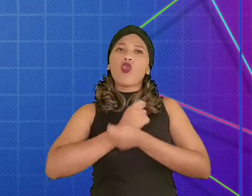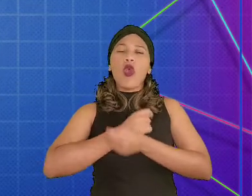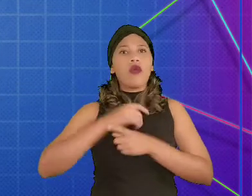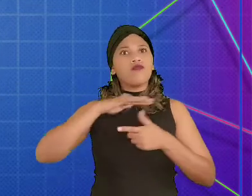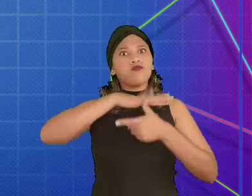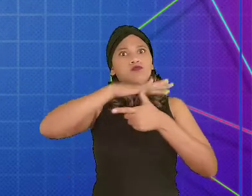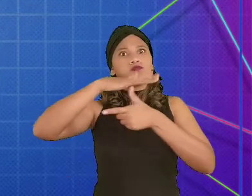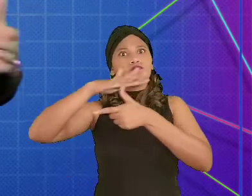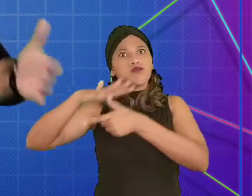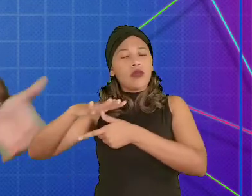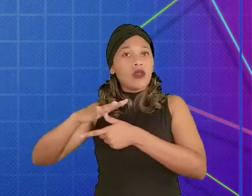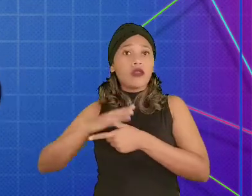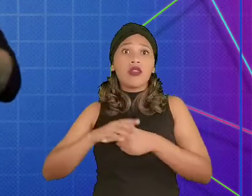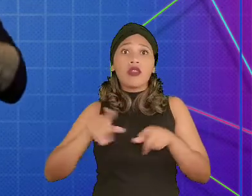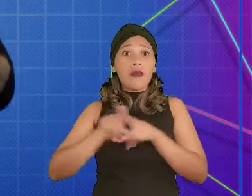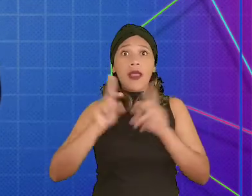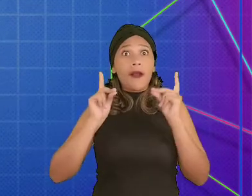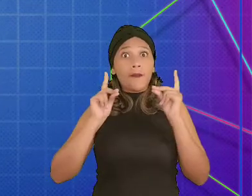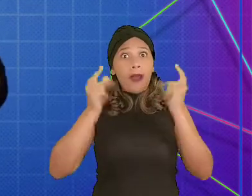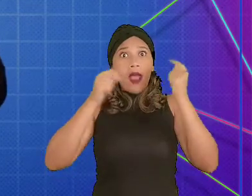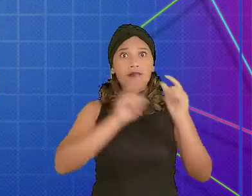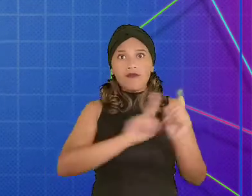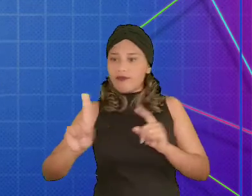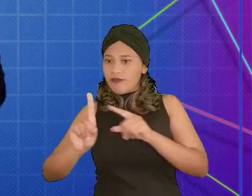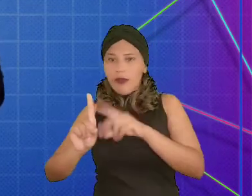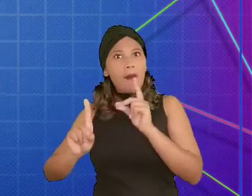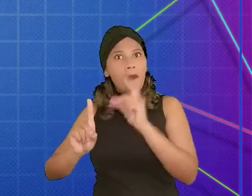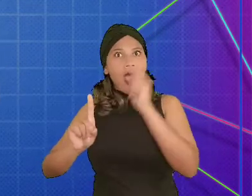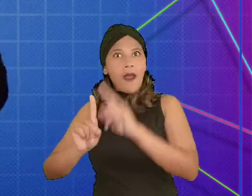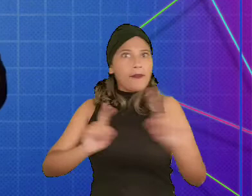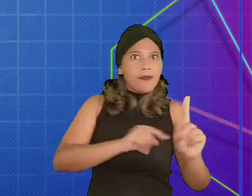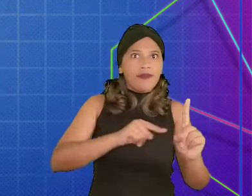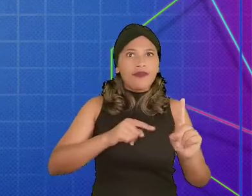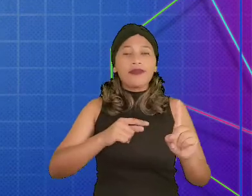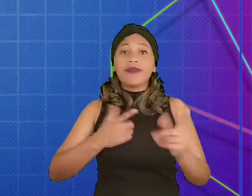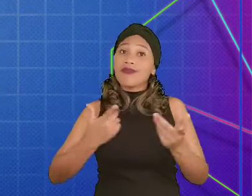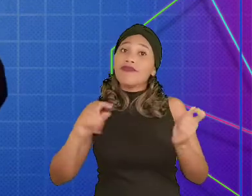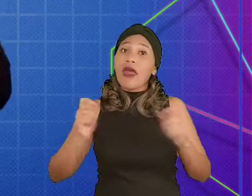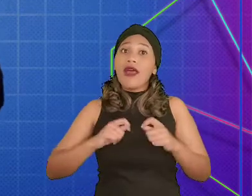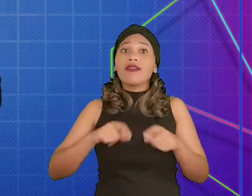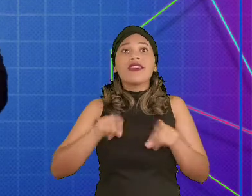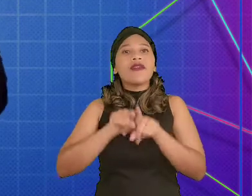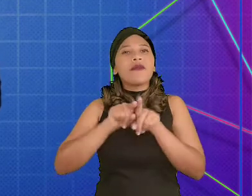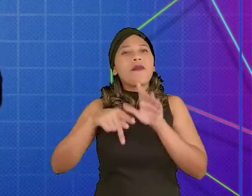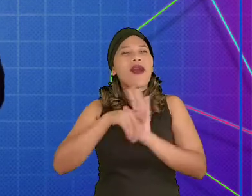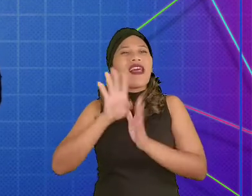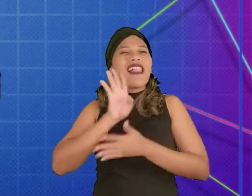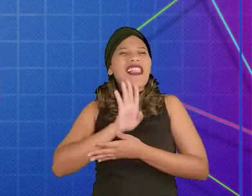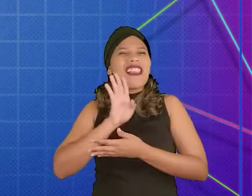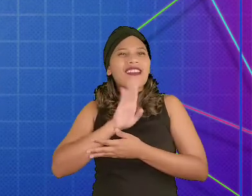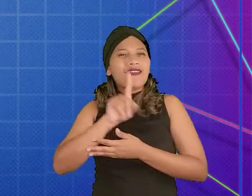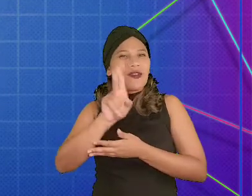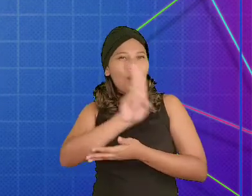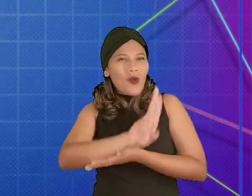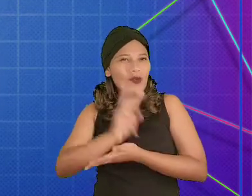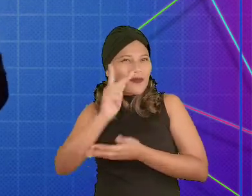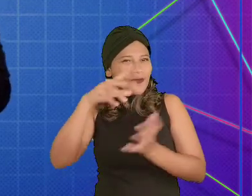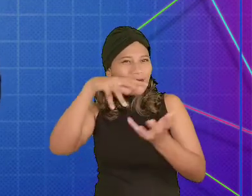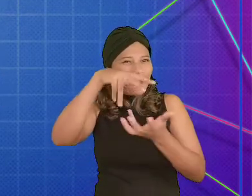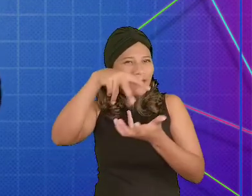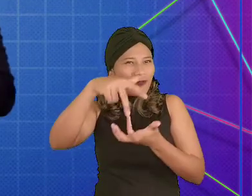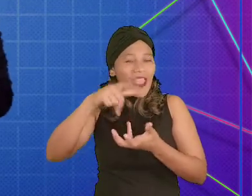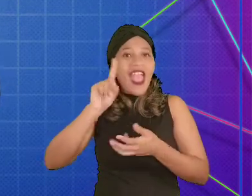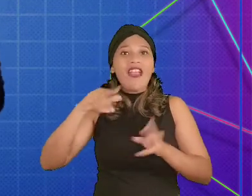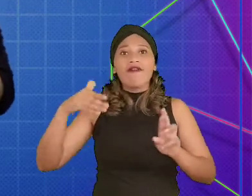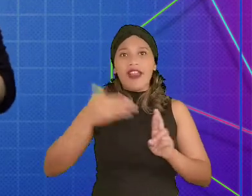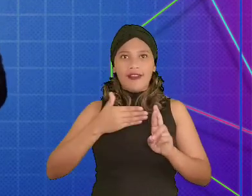ou um helicóptero, ou até talvez teletransporte para se locomover. Ainda, pessoal, algo muito legal que vocês podem usar no seu mundo são